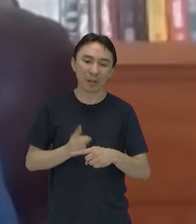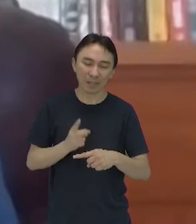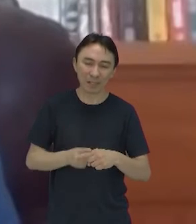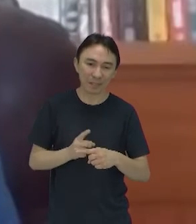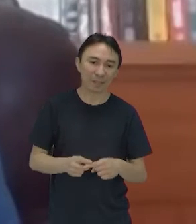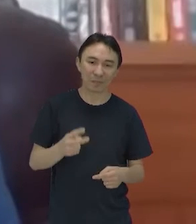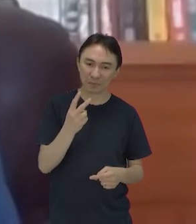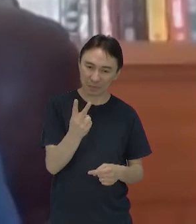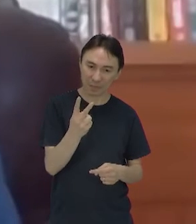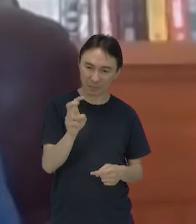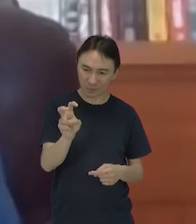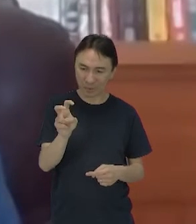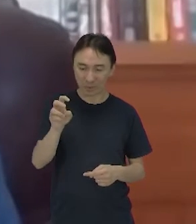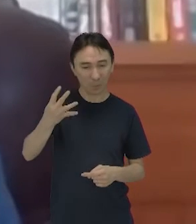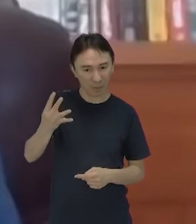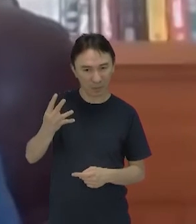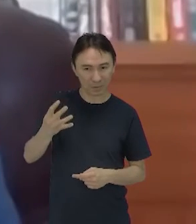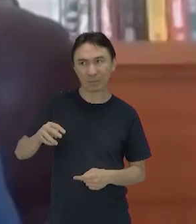ruins,